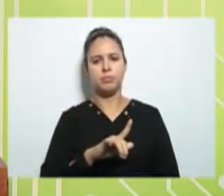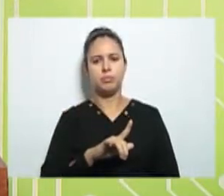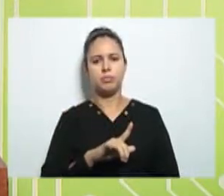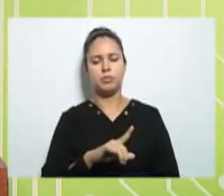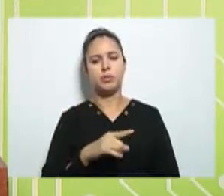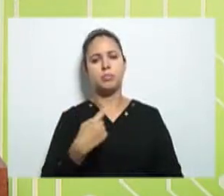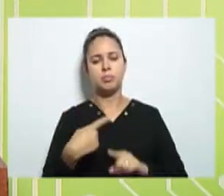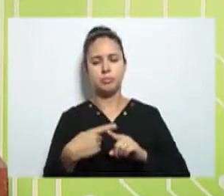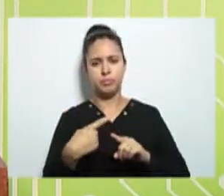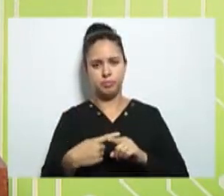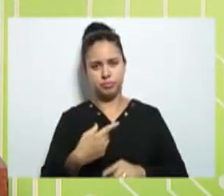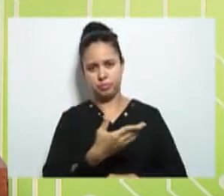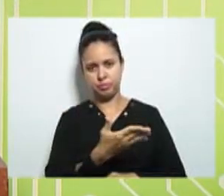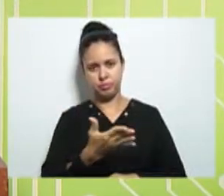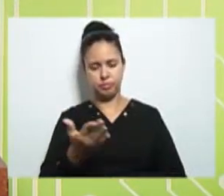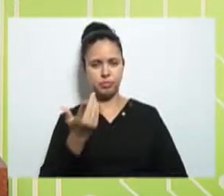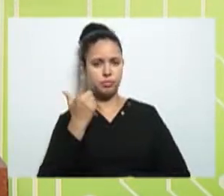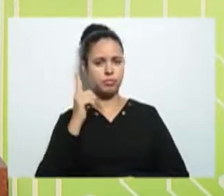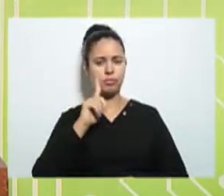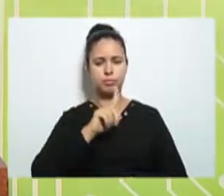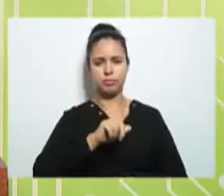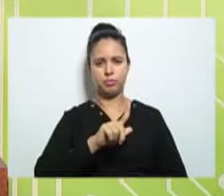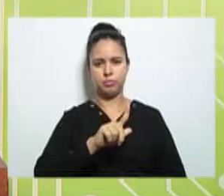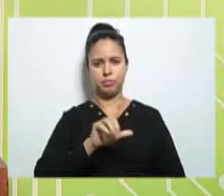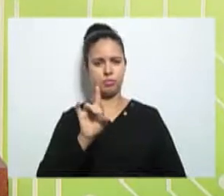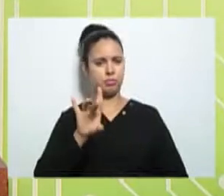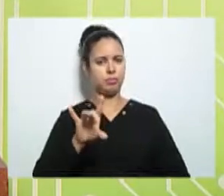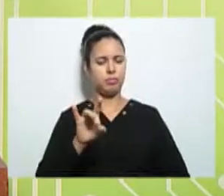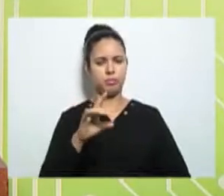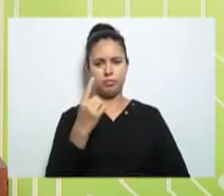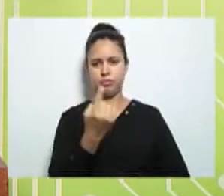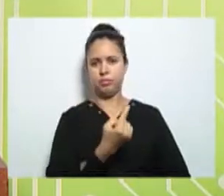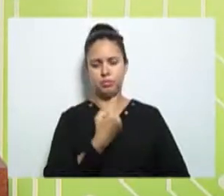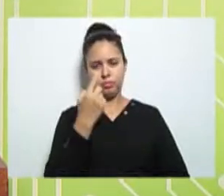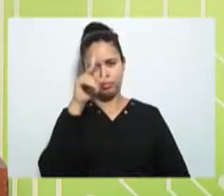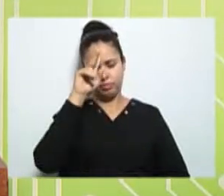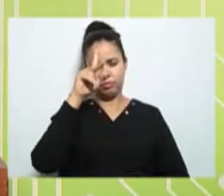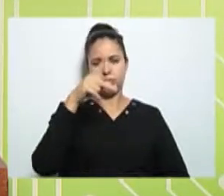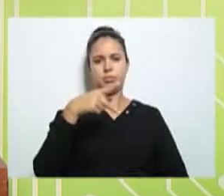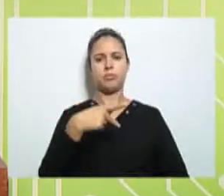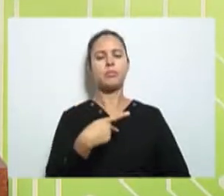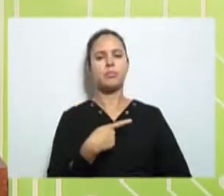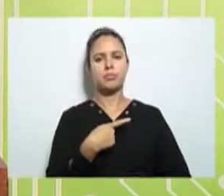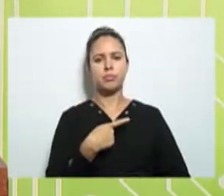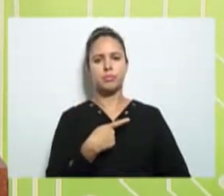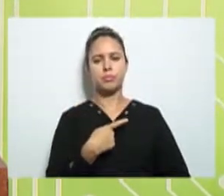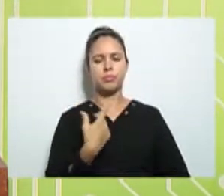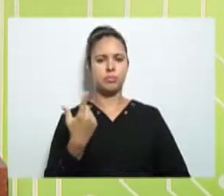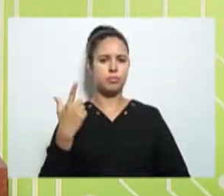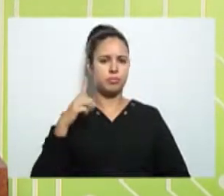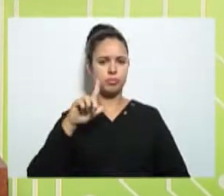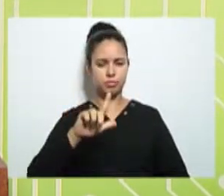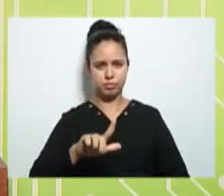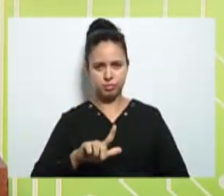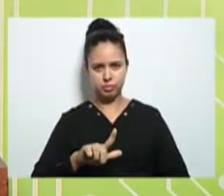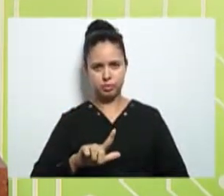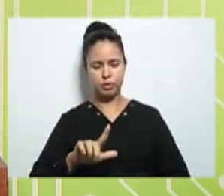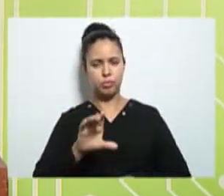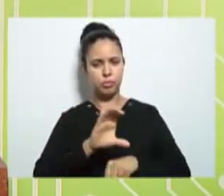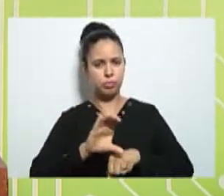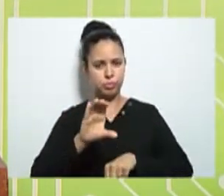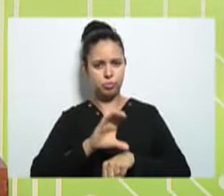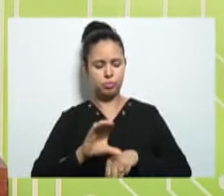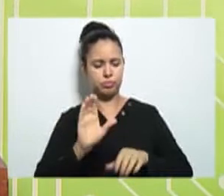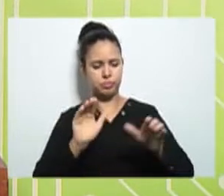para isso, para que você tenha ali o autocontrole, tá bom, gente? Você não necessite sentar num banco de escola ou fazer um